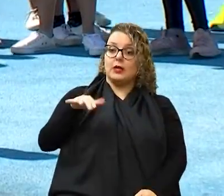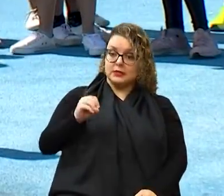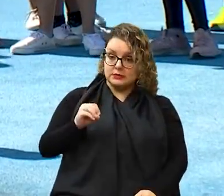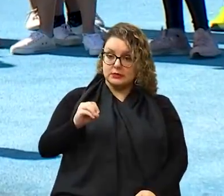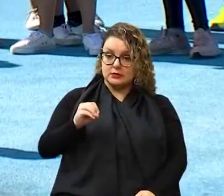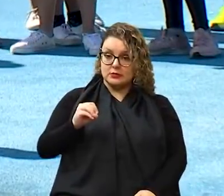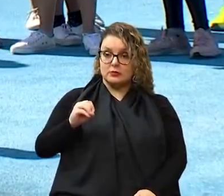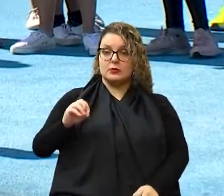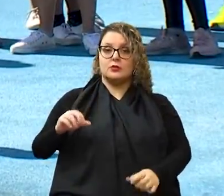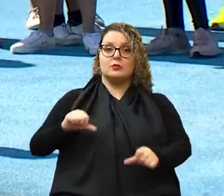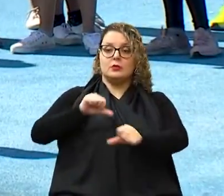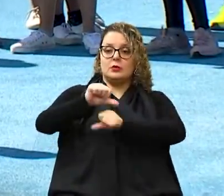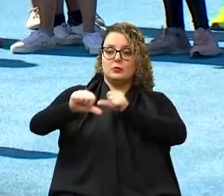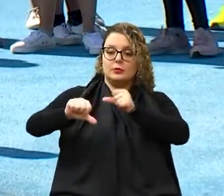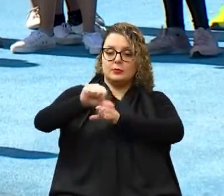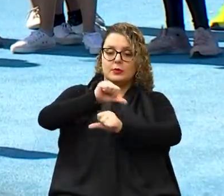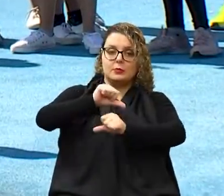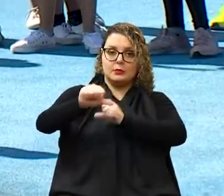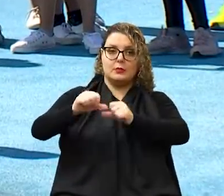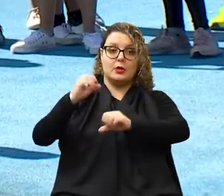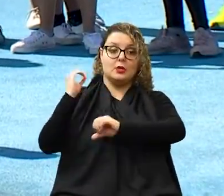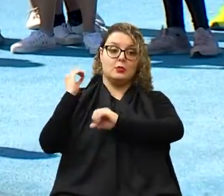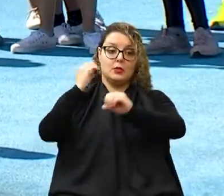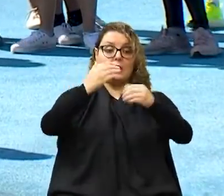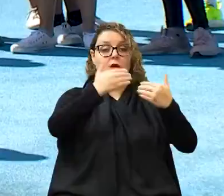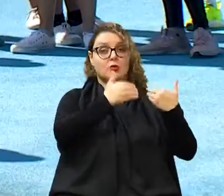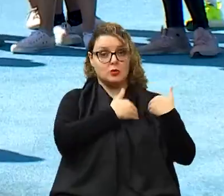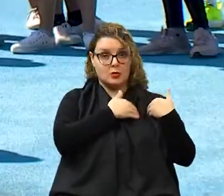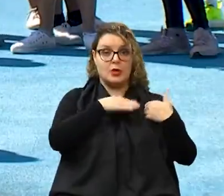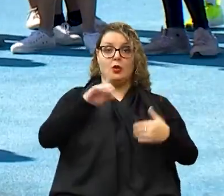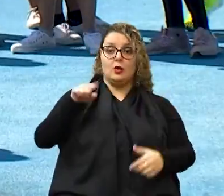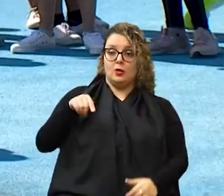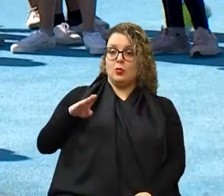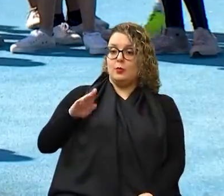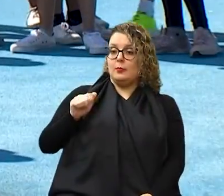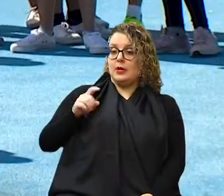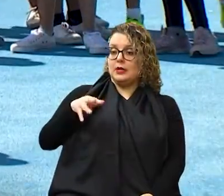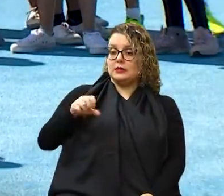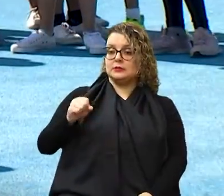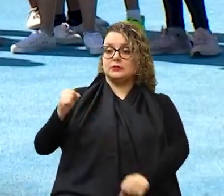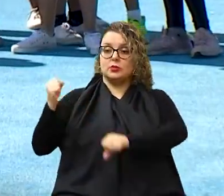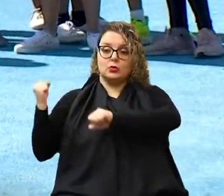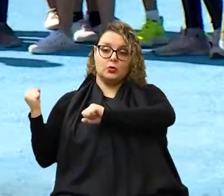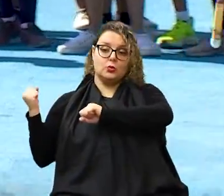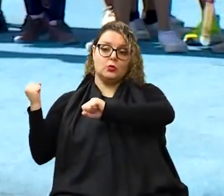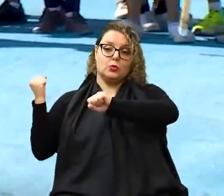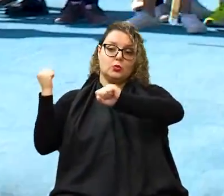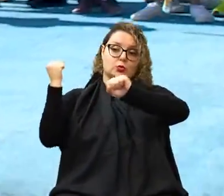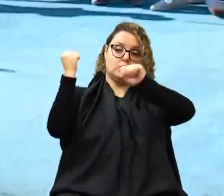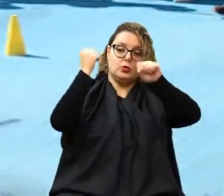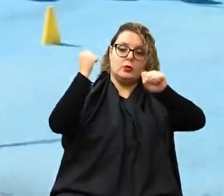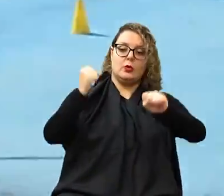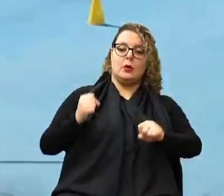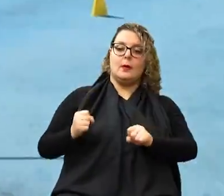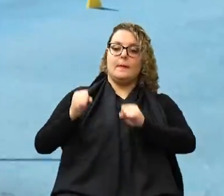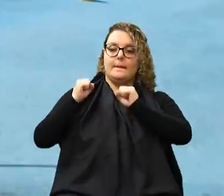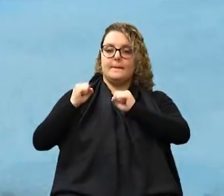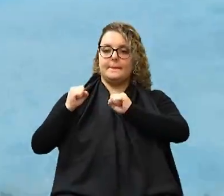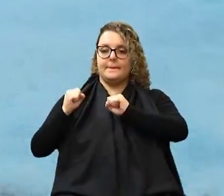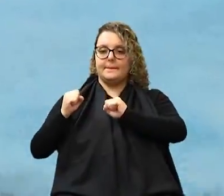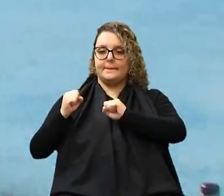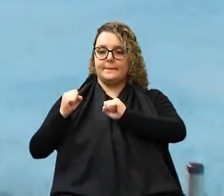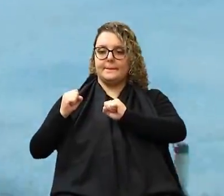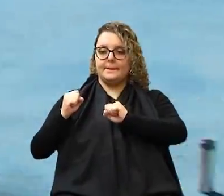bastão. Como são atletas que vão trocando o bastão, a responsabilidade é o bastão sair e chegar. Pode cair o